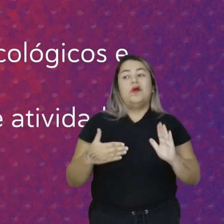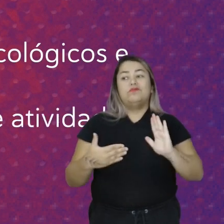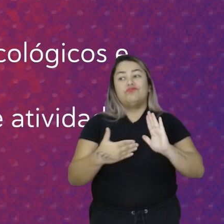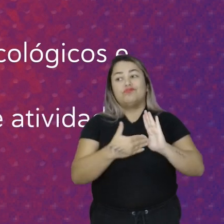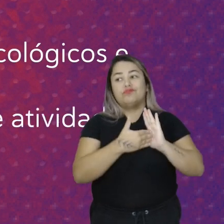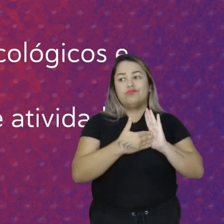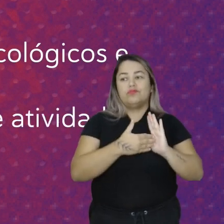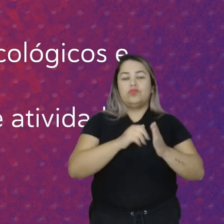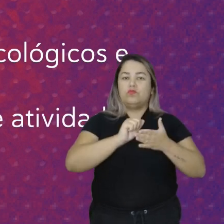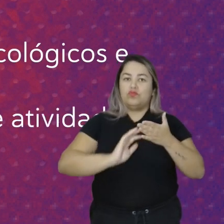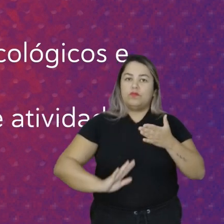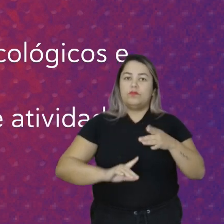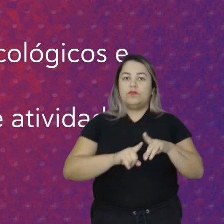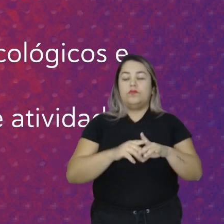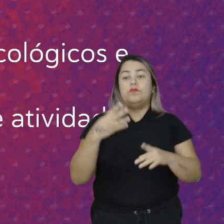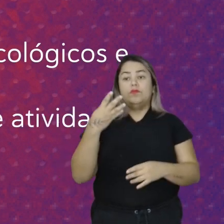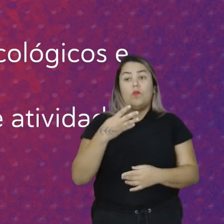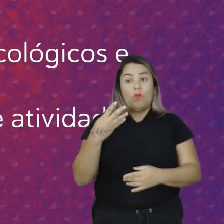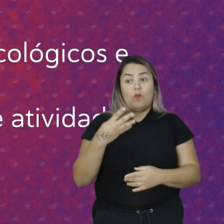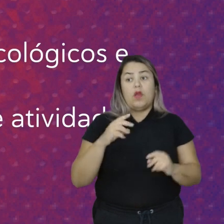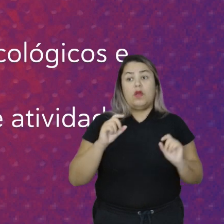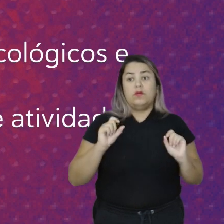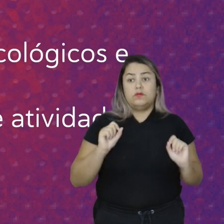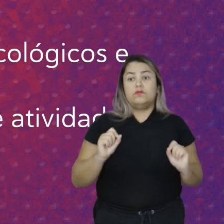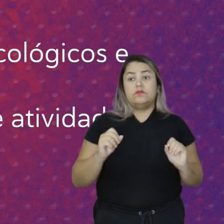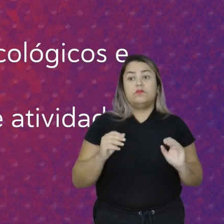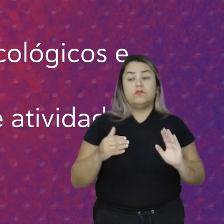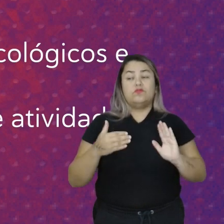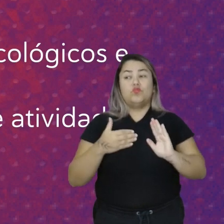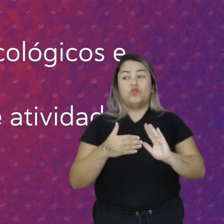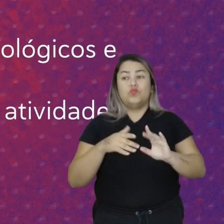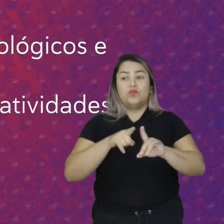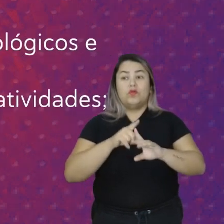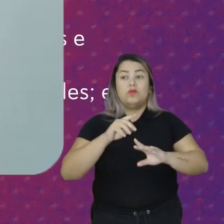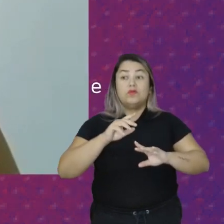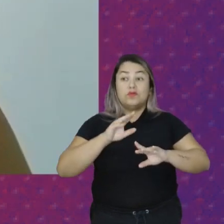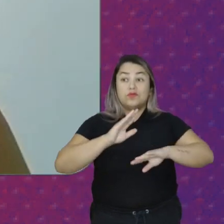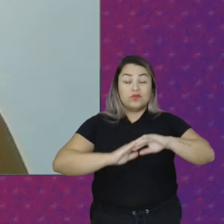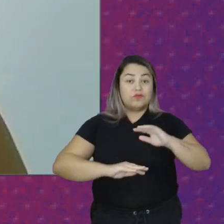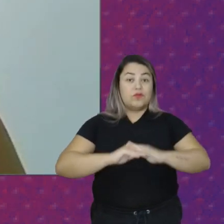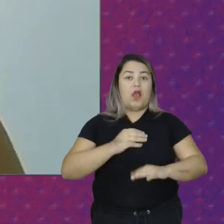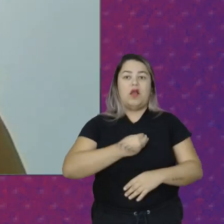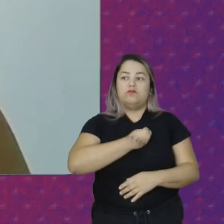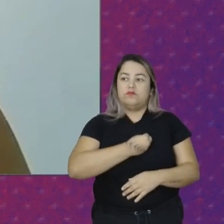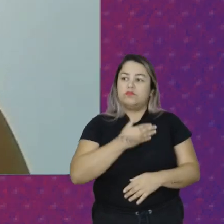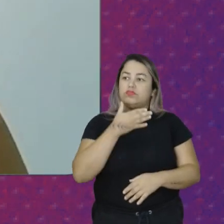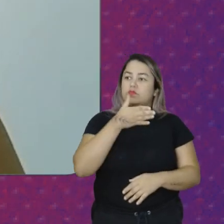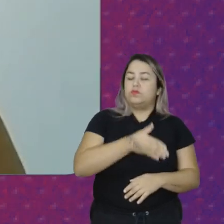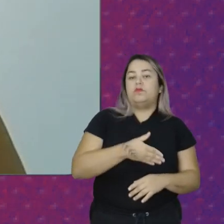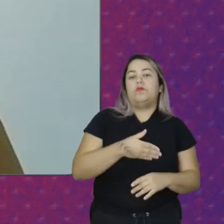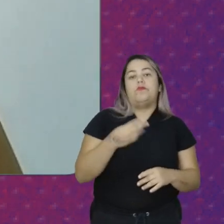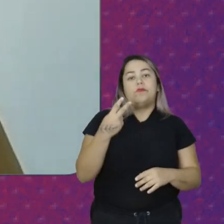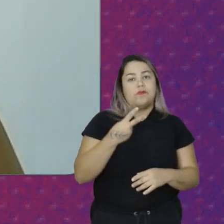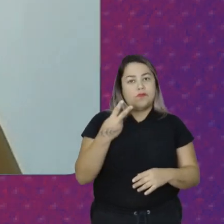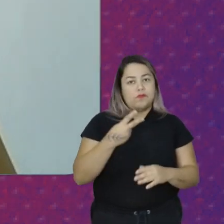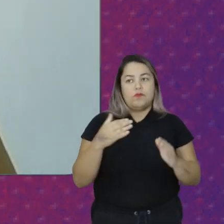de atividade. Quarta dimensão, restrição de participação. Sendo as 2